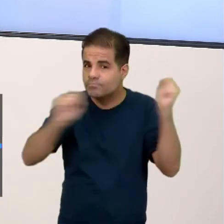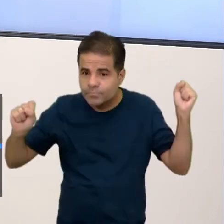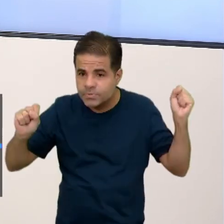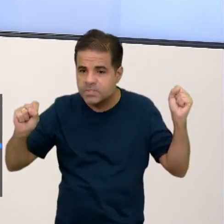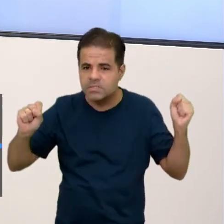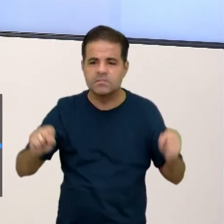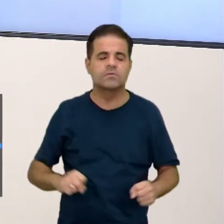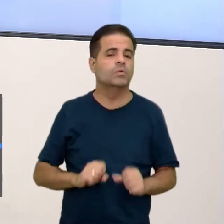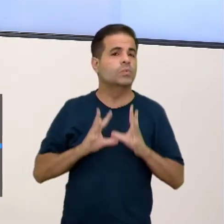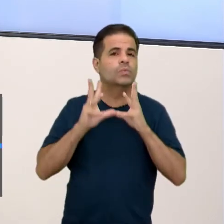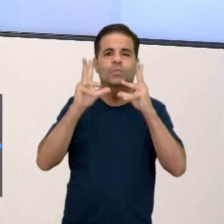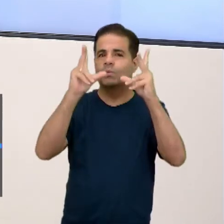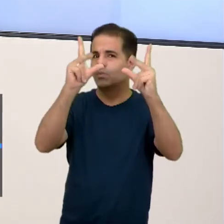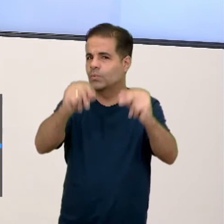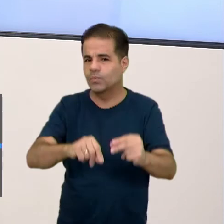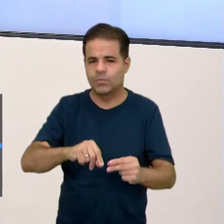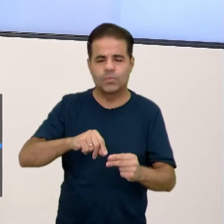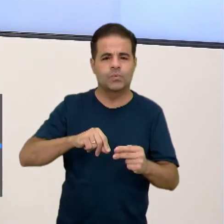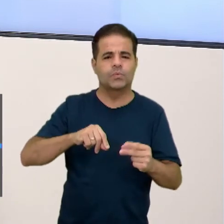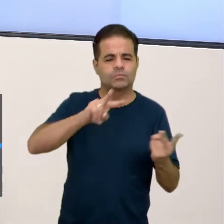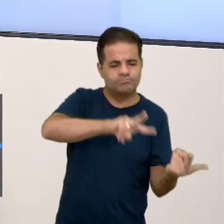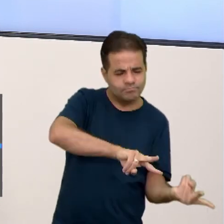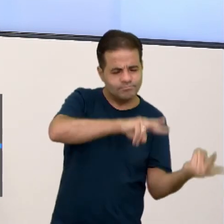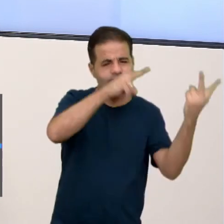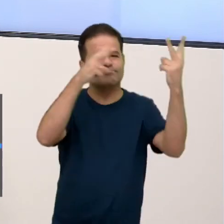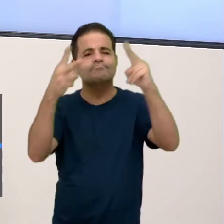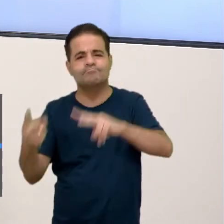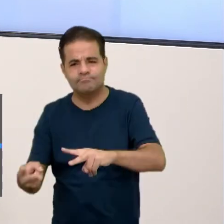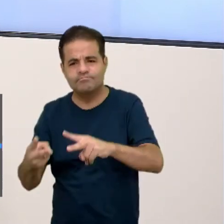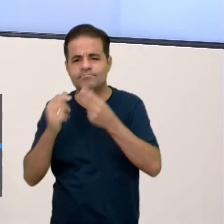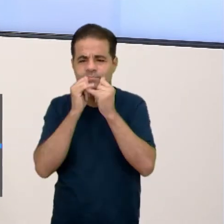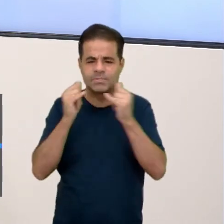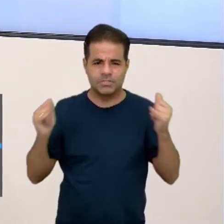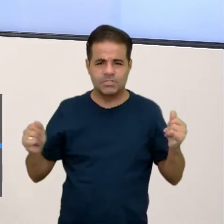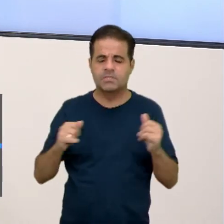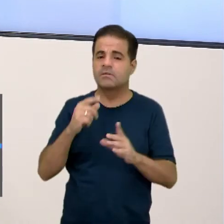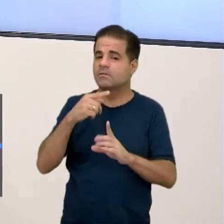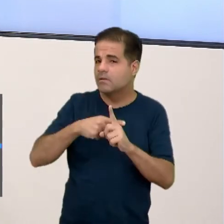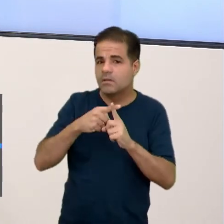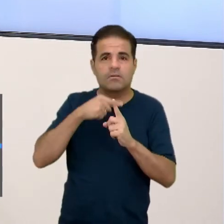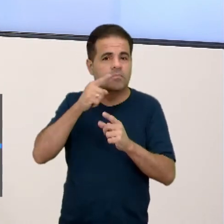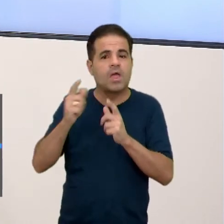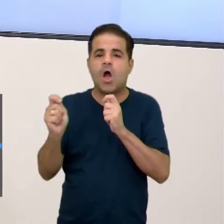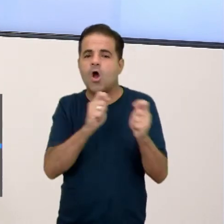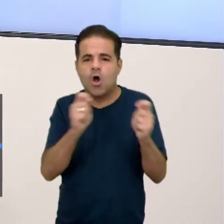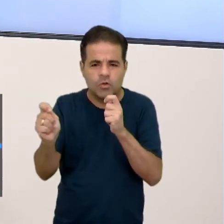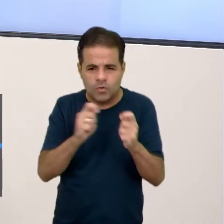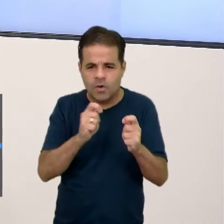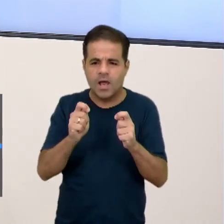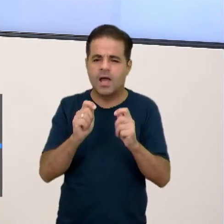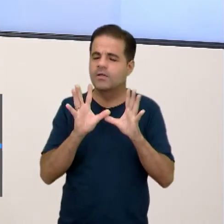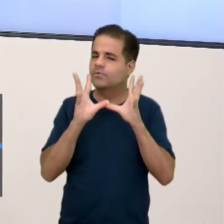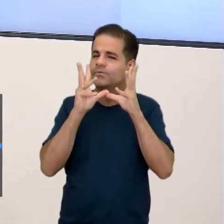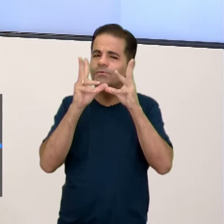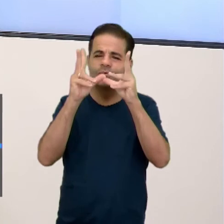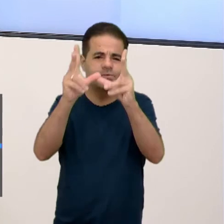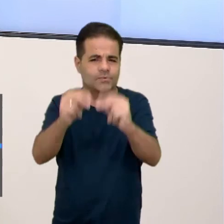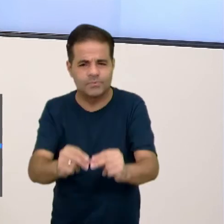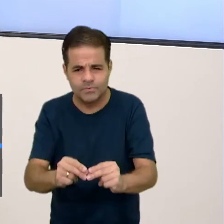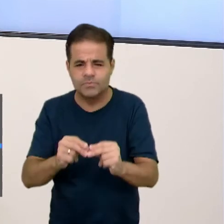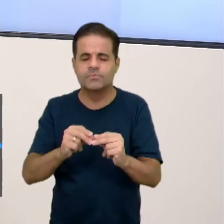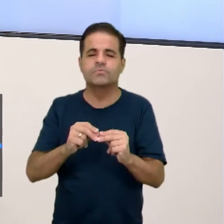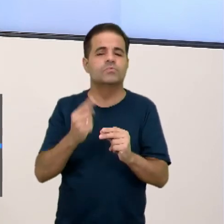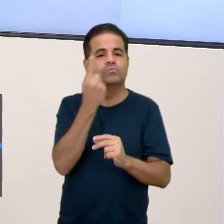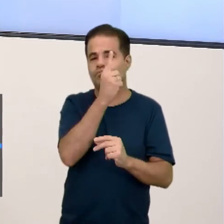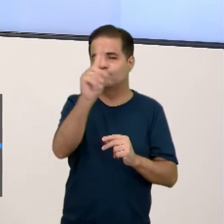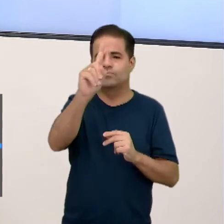então, fazer totalmente uma transformação de energia térmica, tá certo? Que não é possível controlar tudo nas variáveis de um